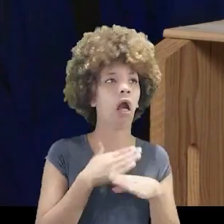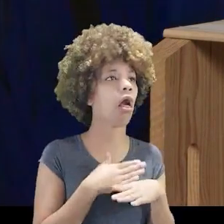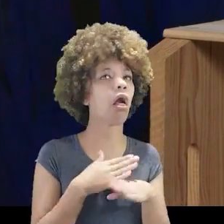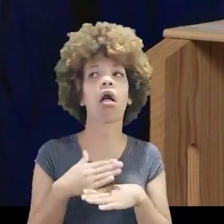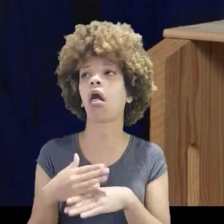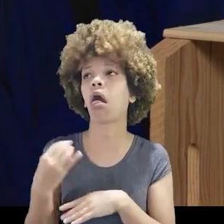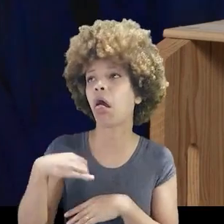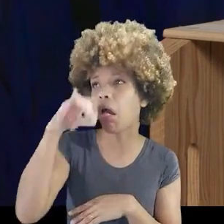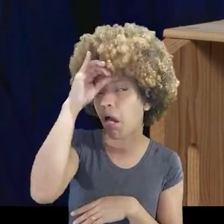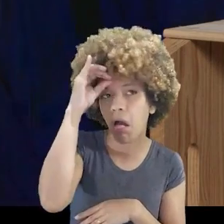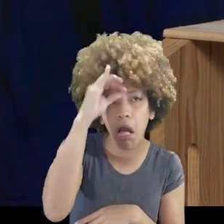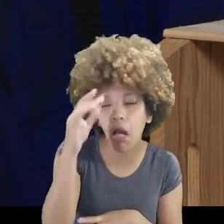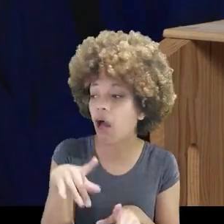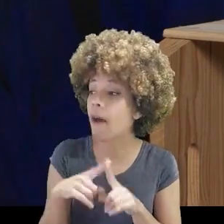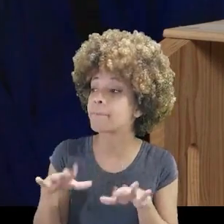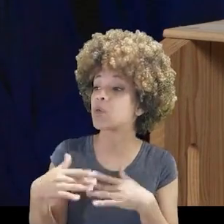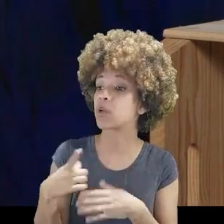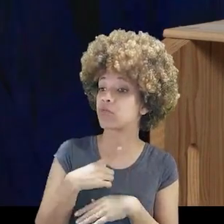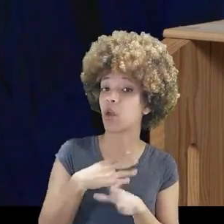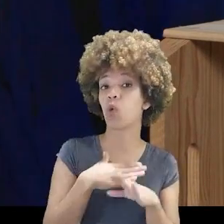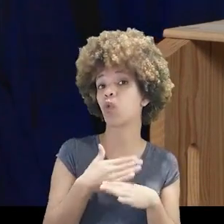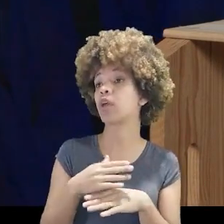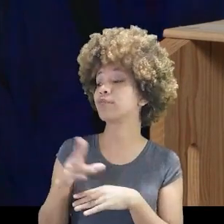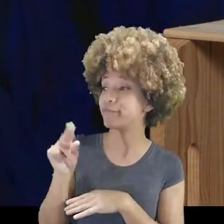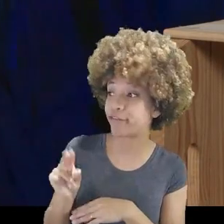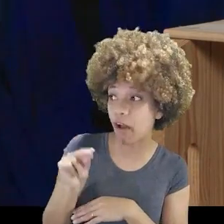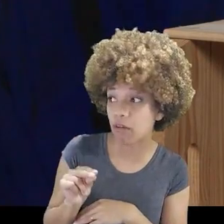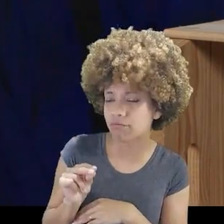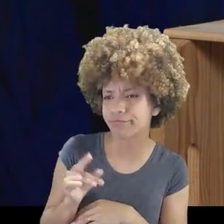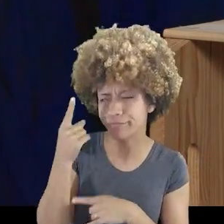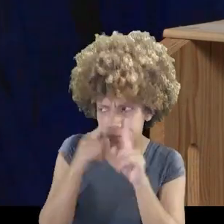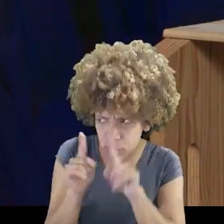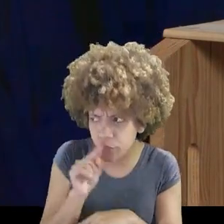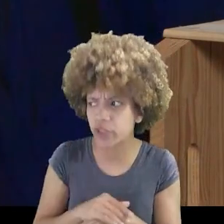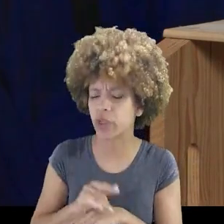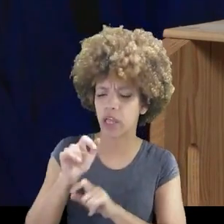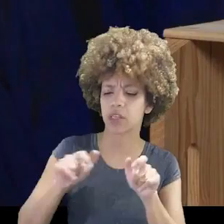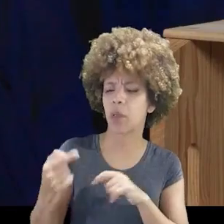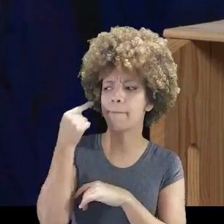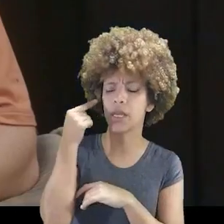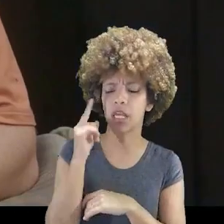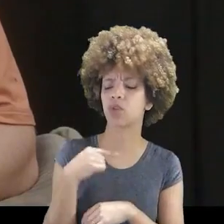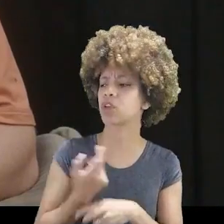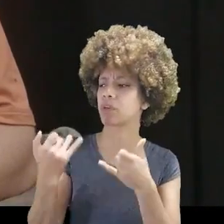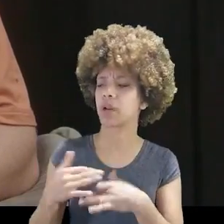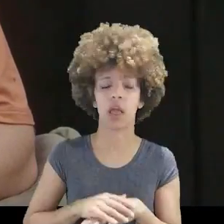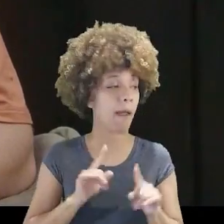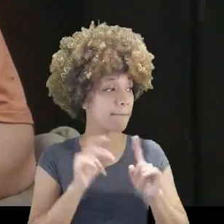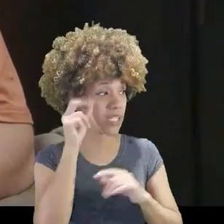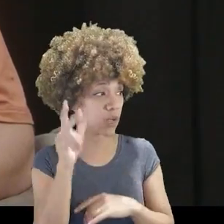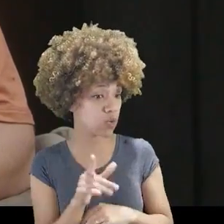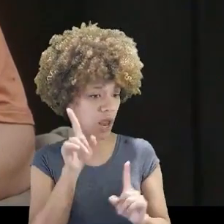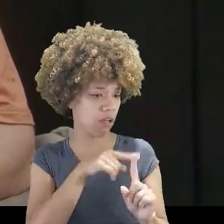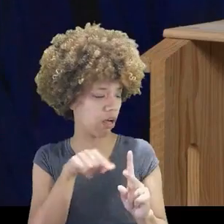tanto bom então quando ele tem um ponto que fala um pouco de dúvida precisa que esse pessoal não vai pensar no que eu tô falando que tô com essa